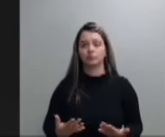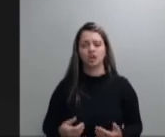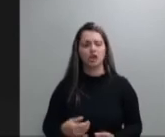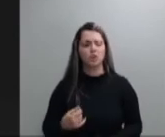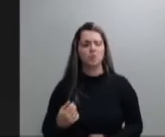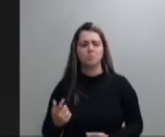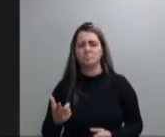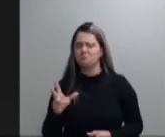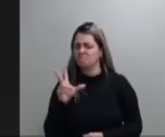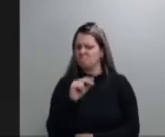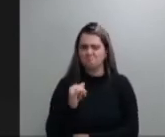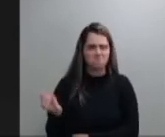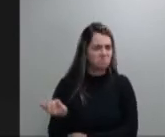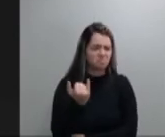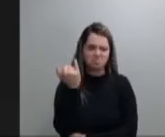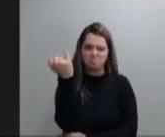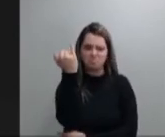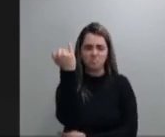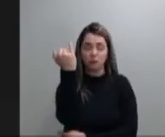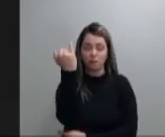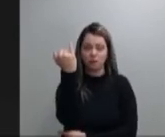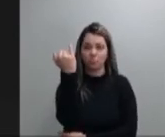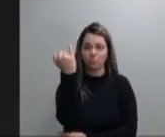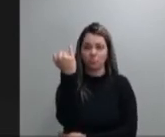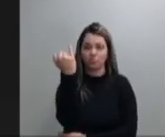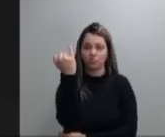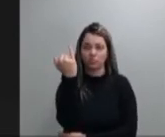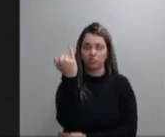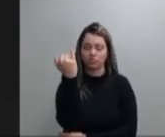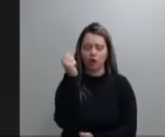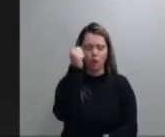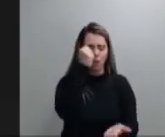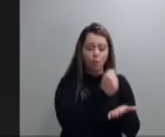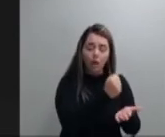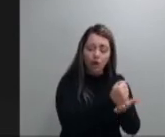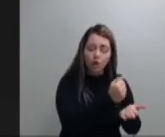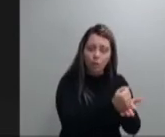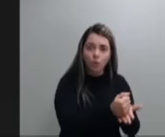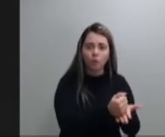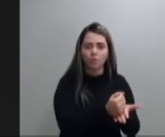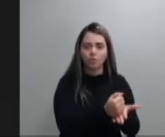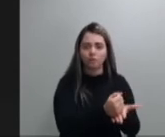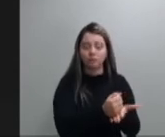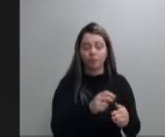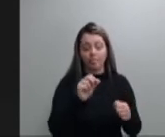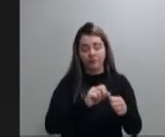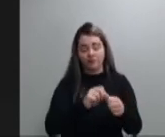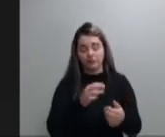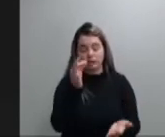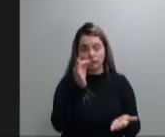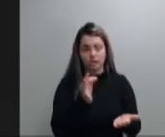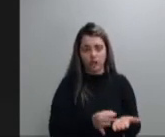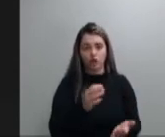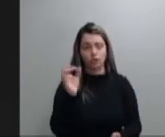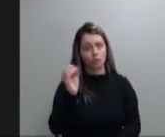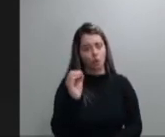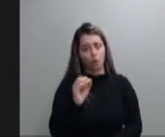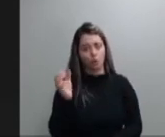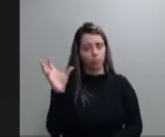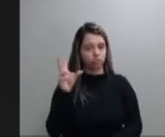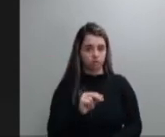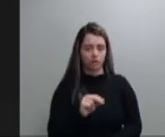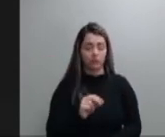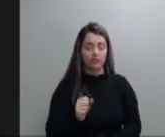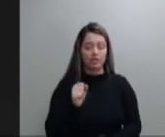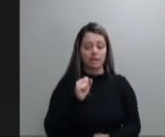que o pré-acordo ou pré-contrato se concretize ou não se realize ou